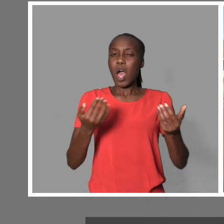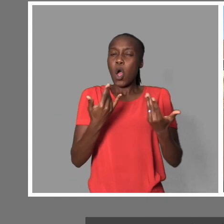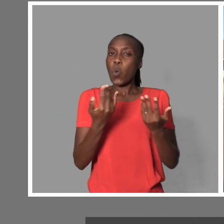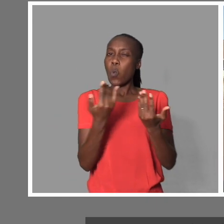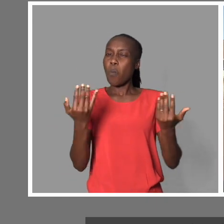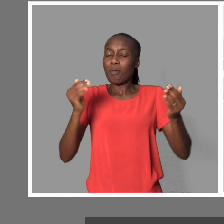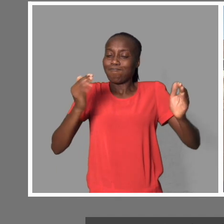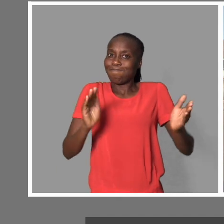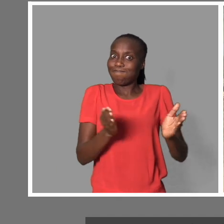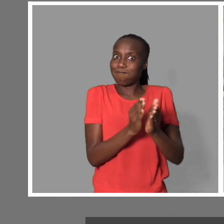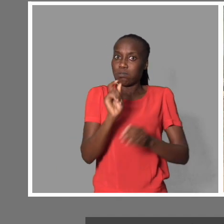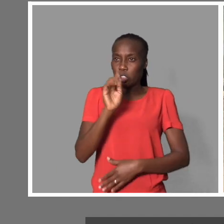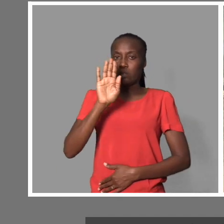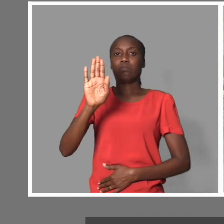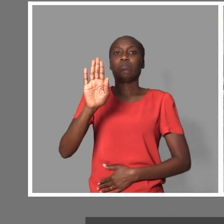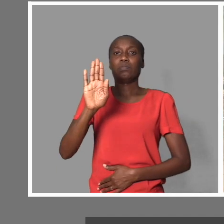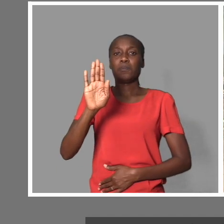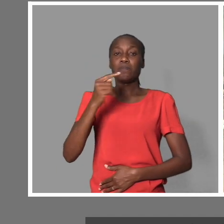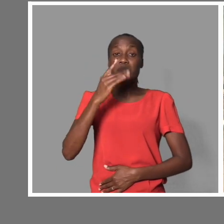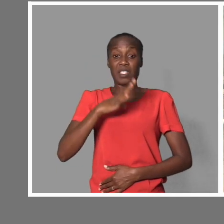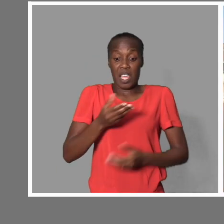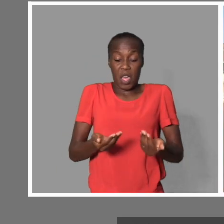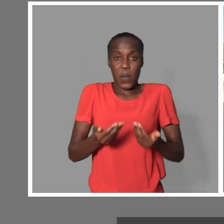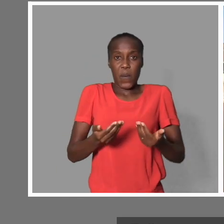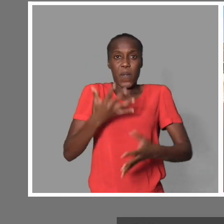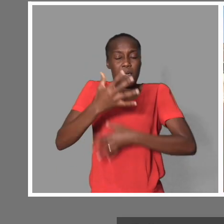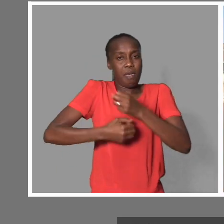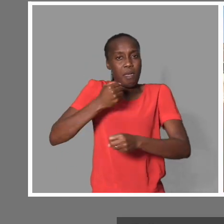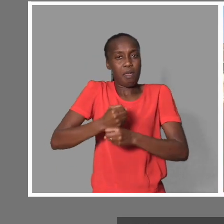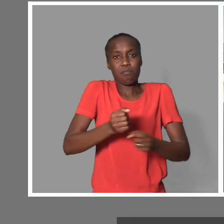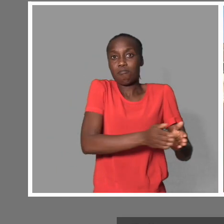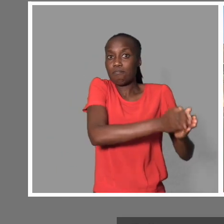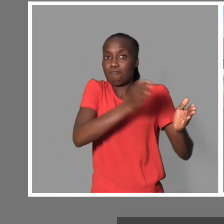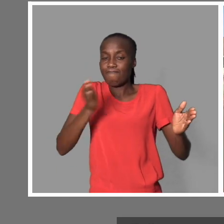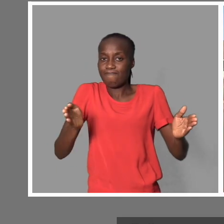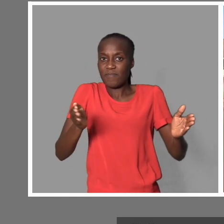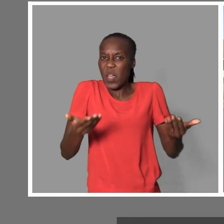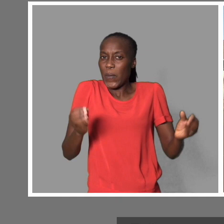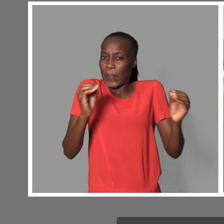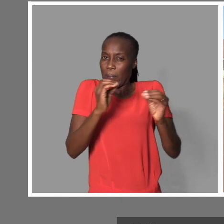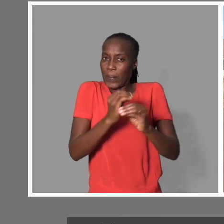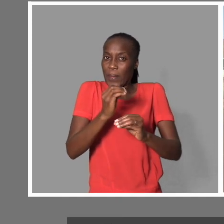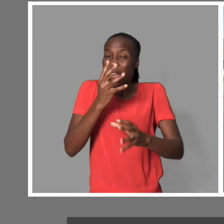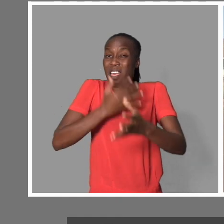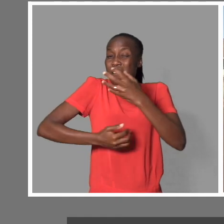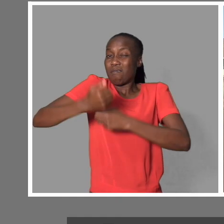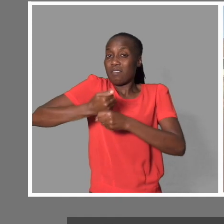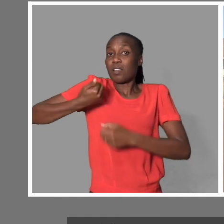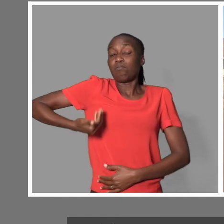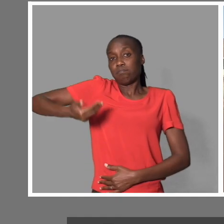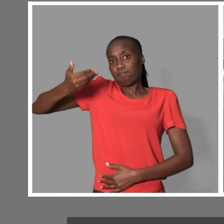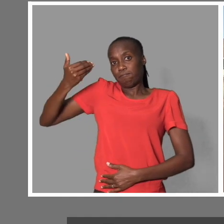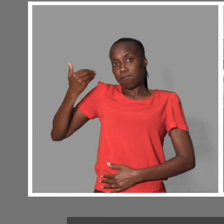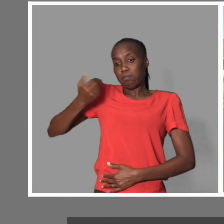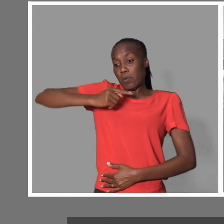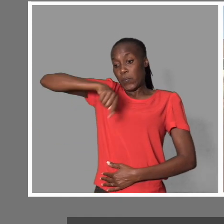casamentos prematuros reduziu naquele distrito. Felizmente, no presente ano letivo, não temos. Tivemos